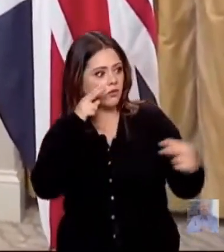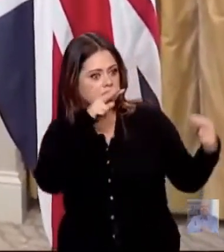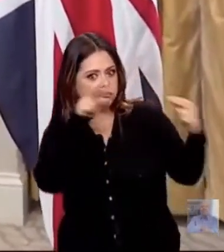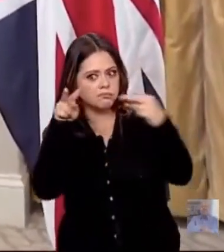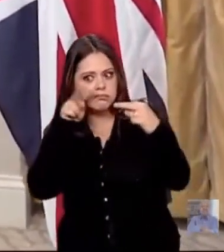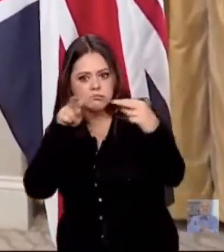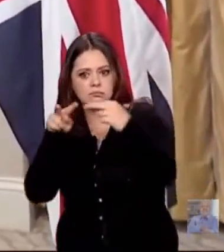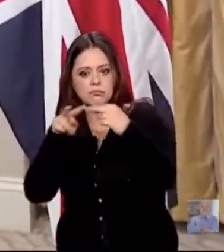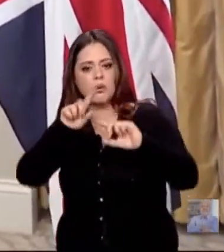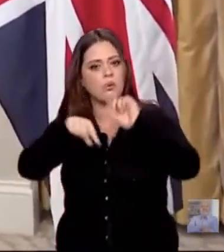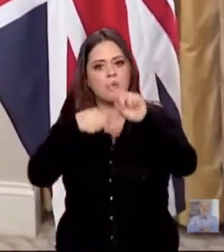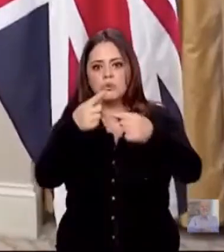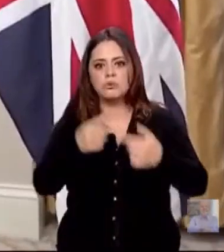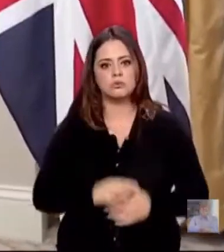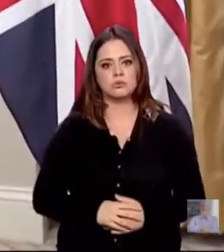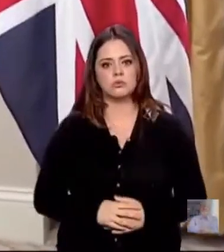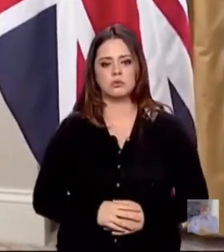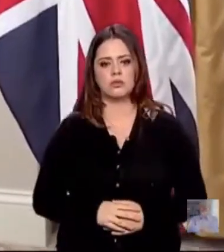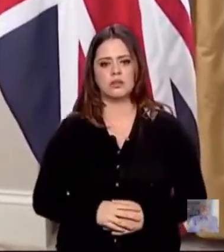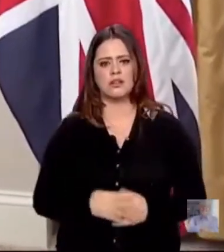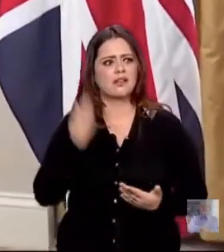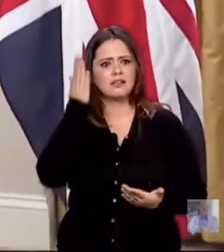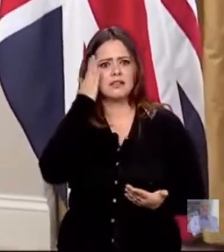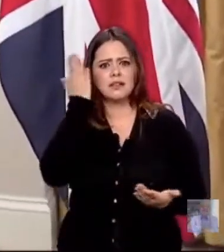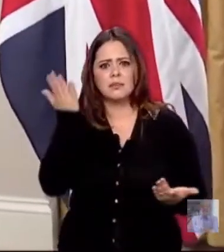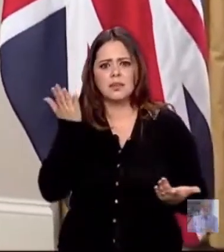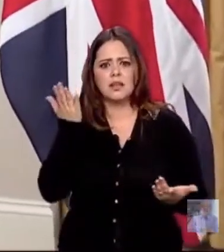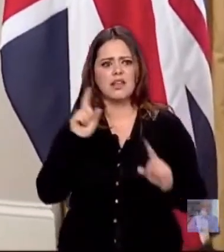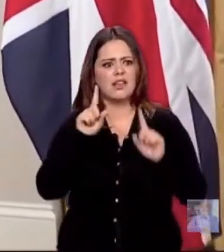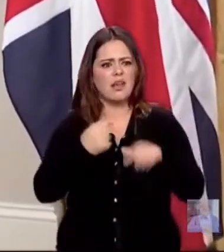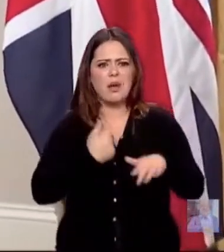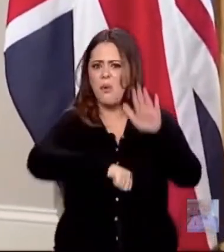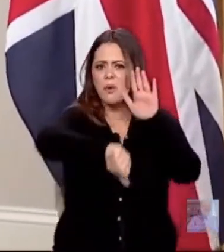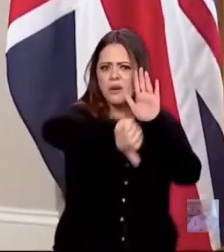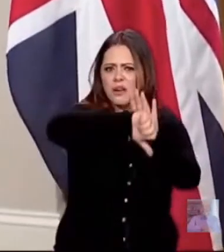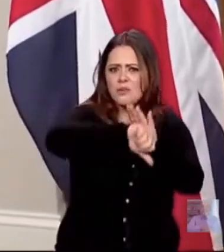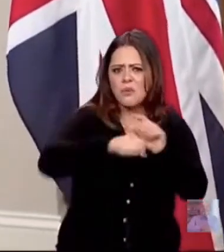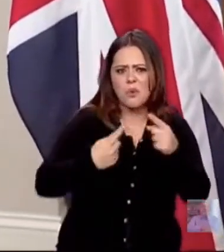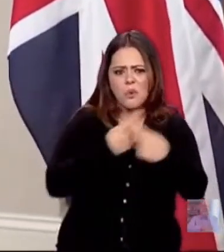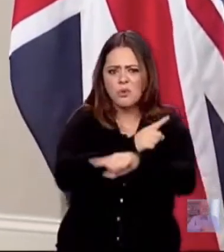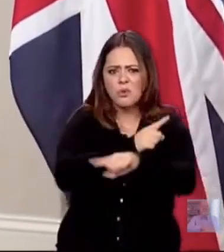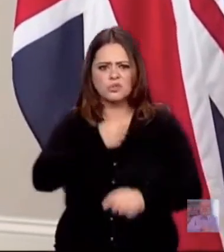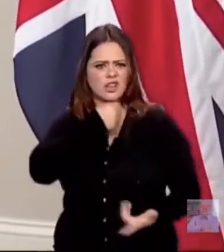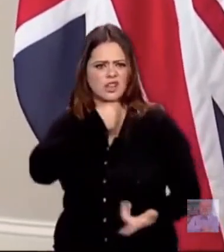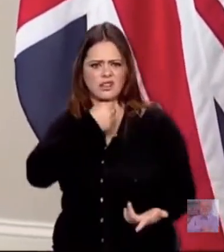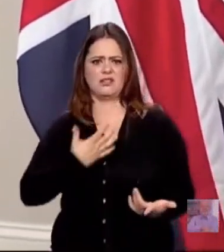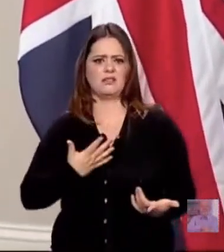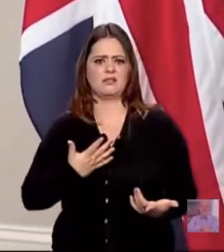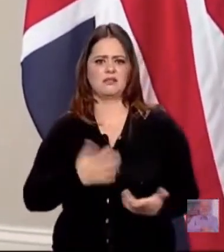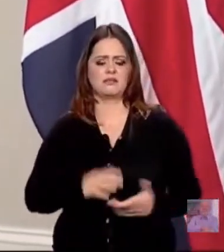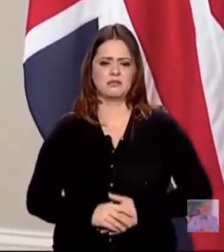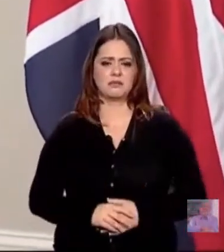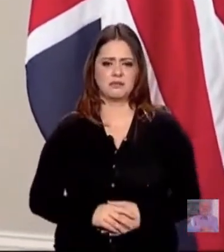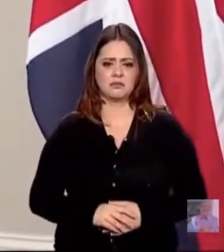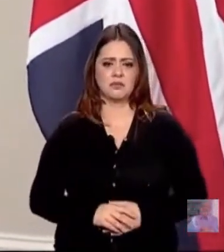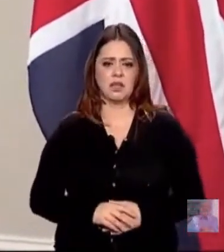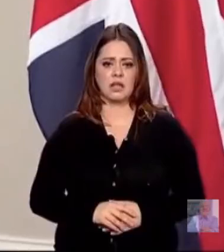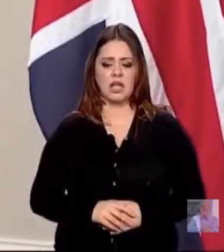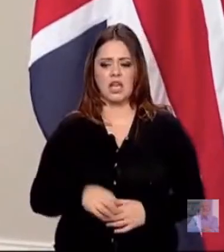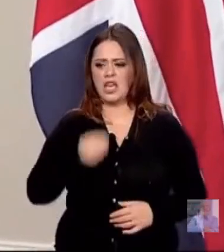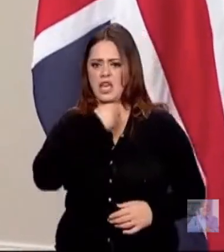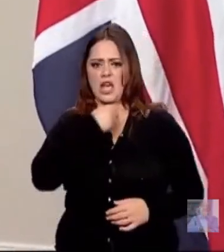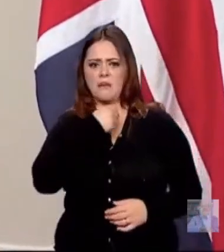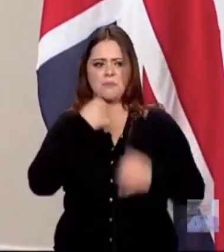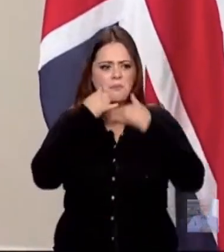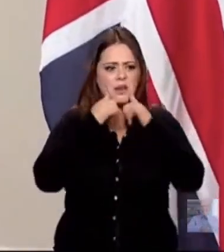outros sabe e isso virou crime contra o jornalista e a